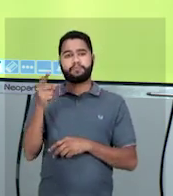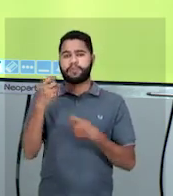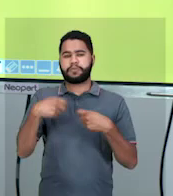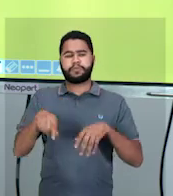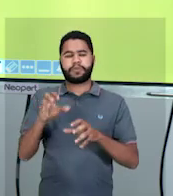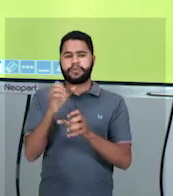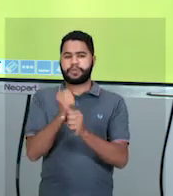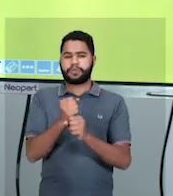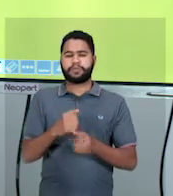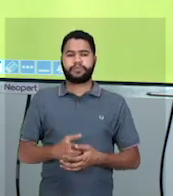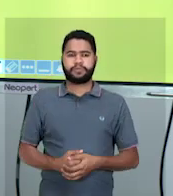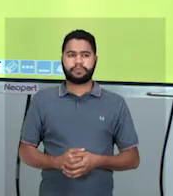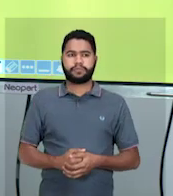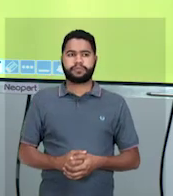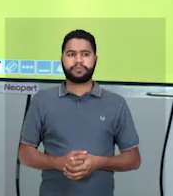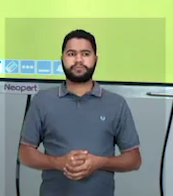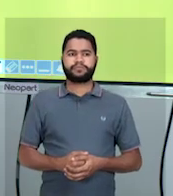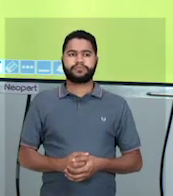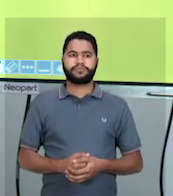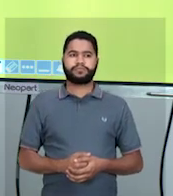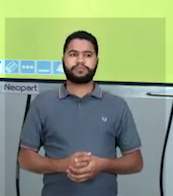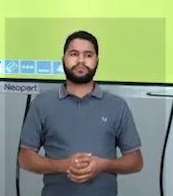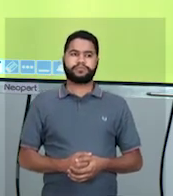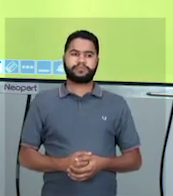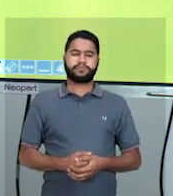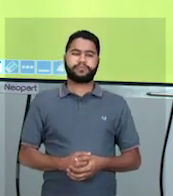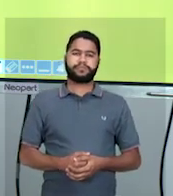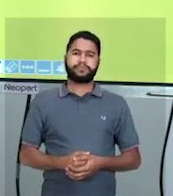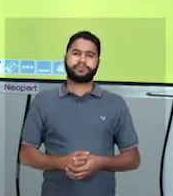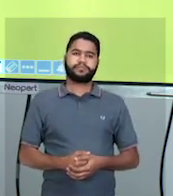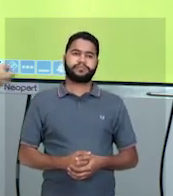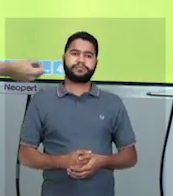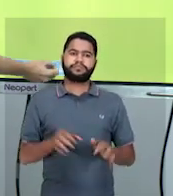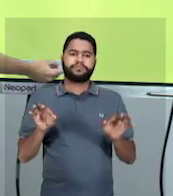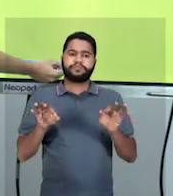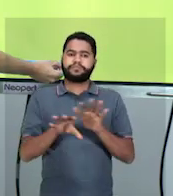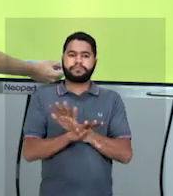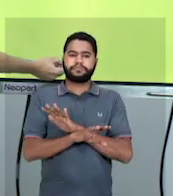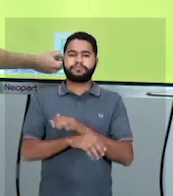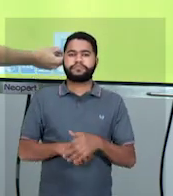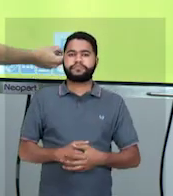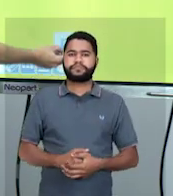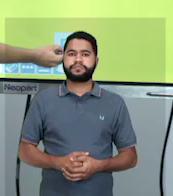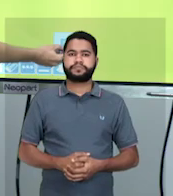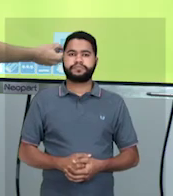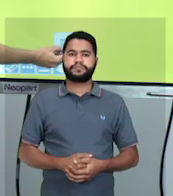fazer cálculo uma volta 2 pin duas voltas 4p pronto